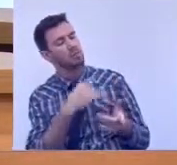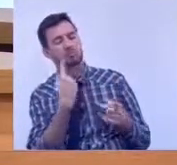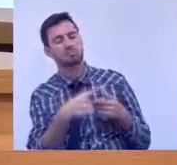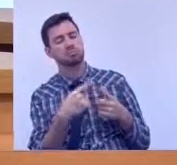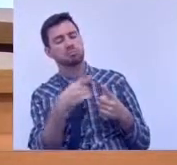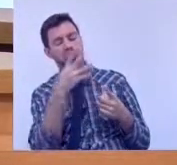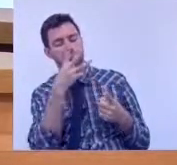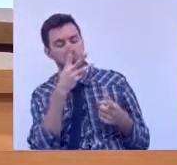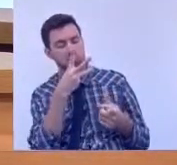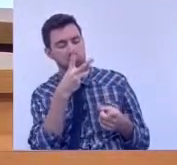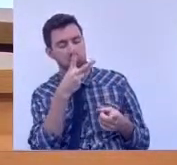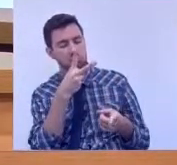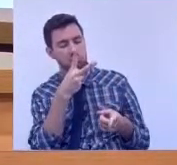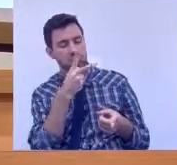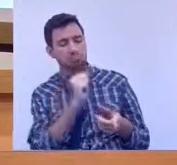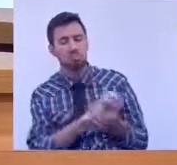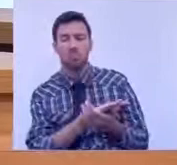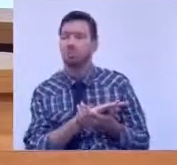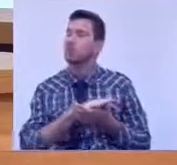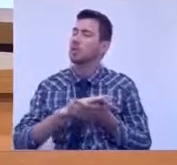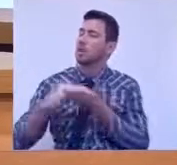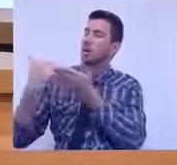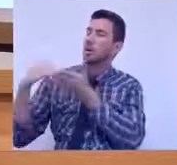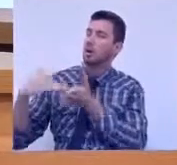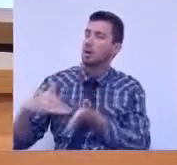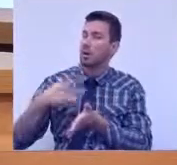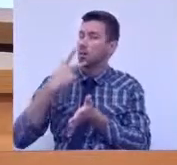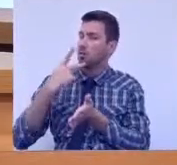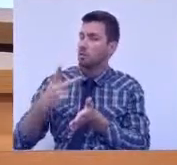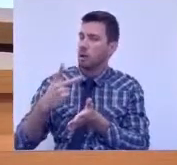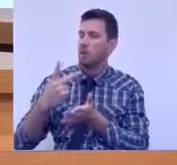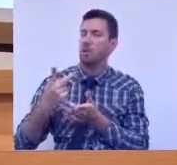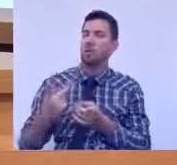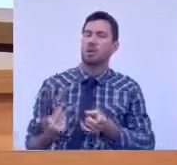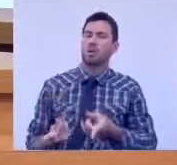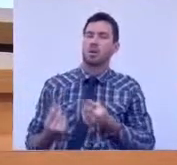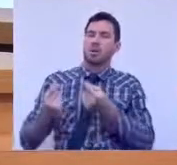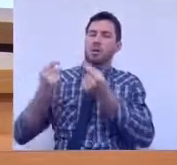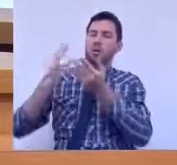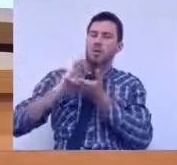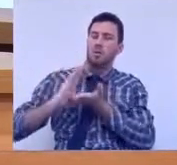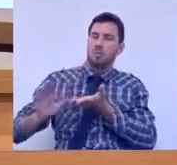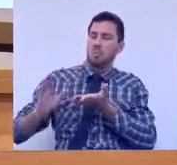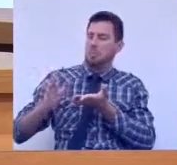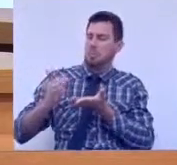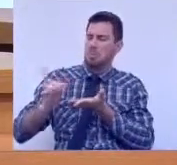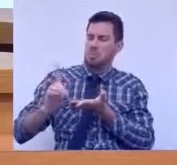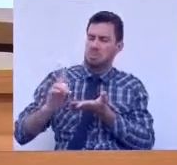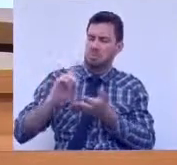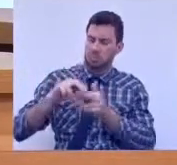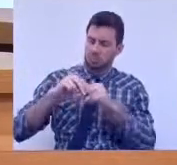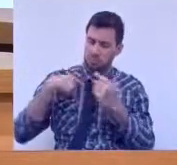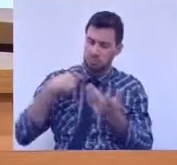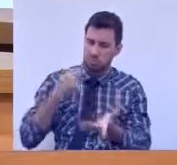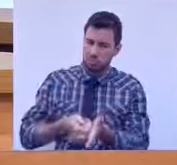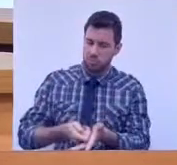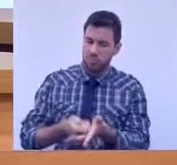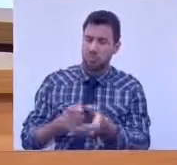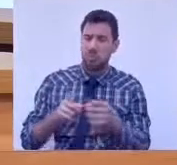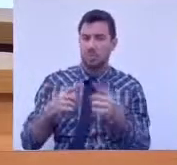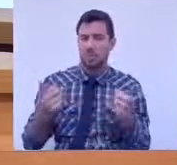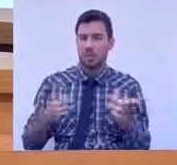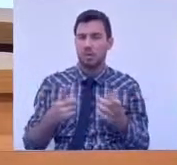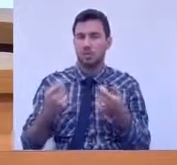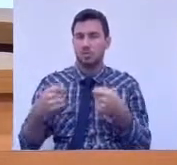demora. Aí o secretário disse assim que parte financeira não é, porque está em dia a obra, mas